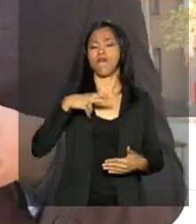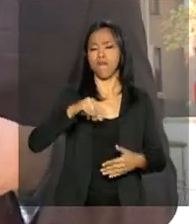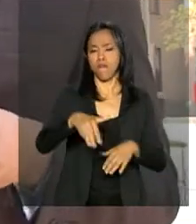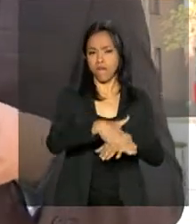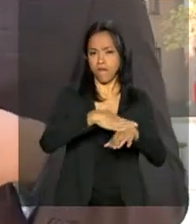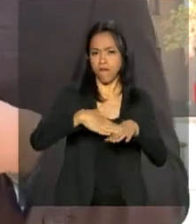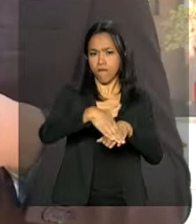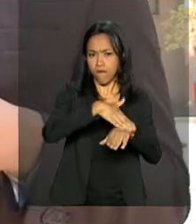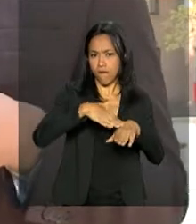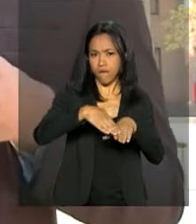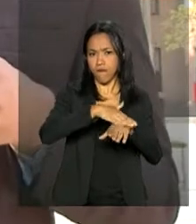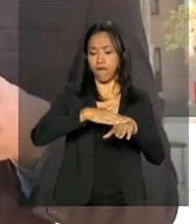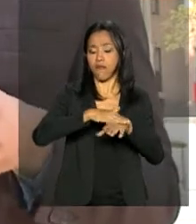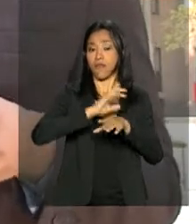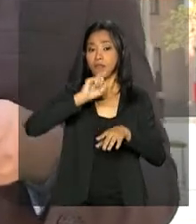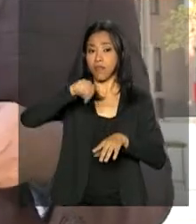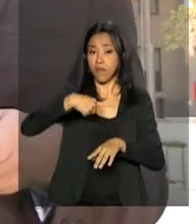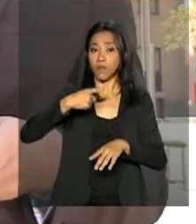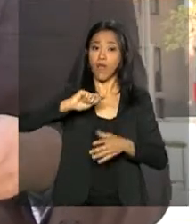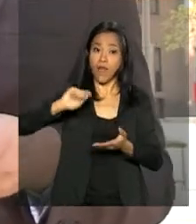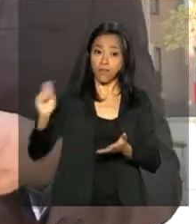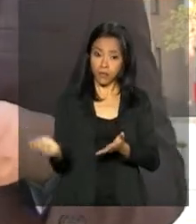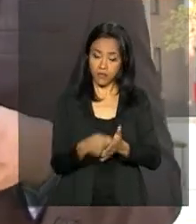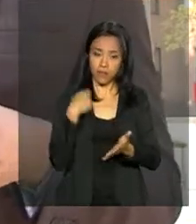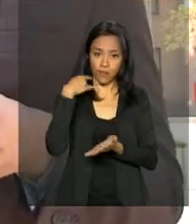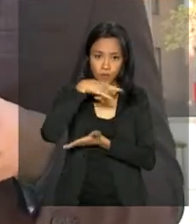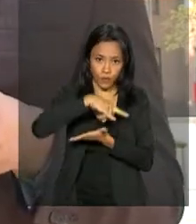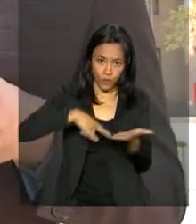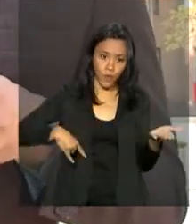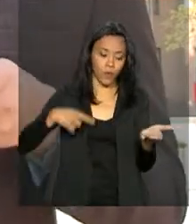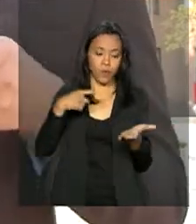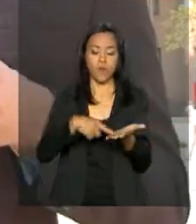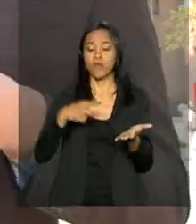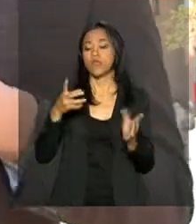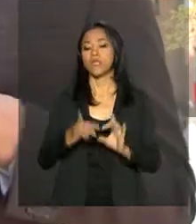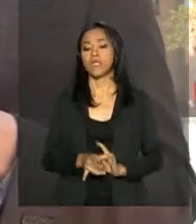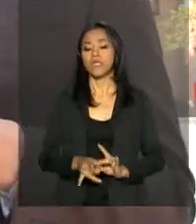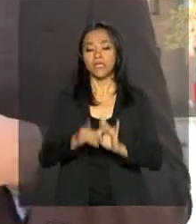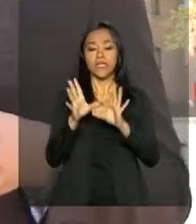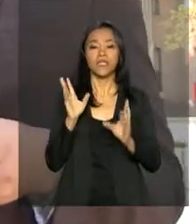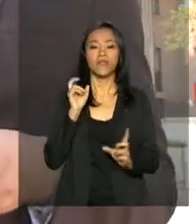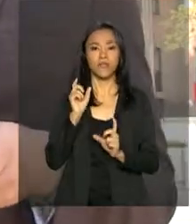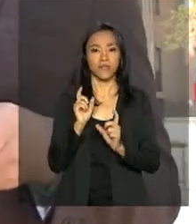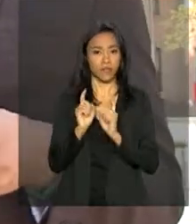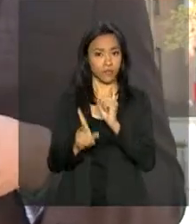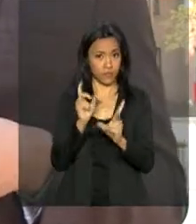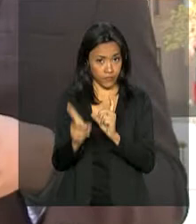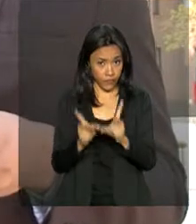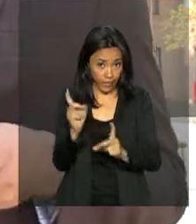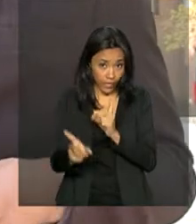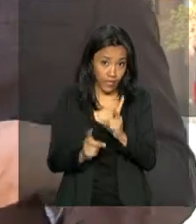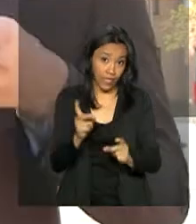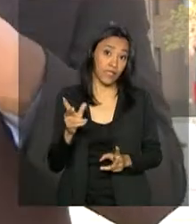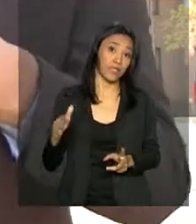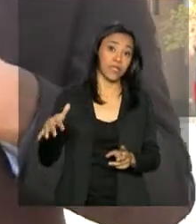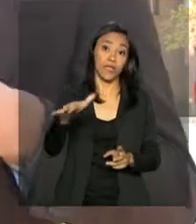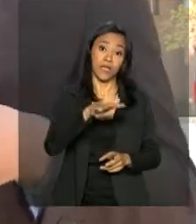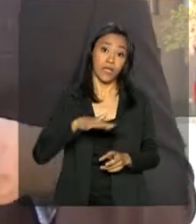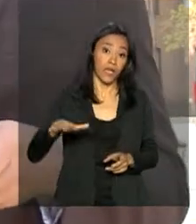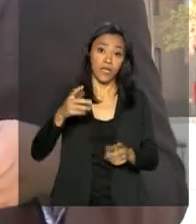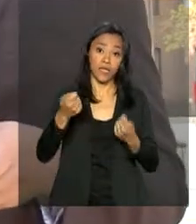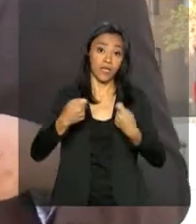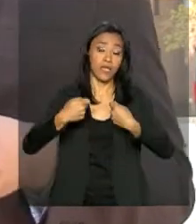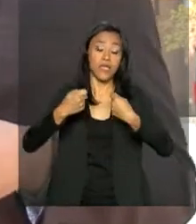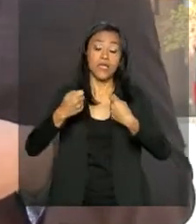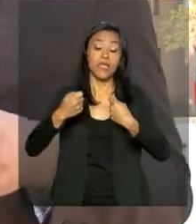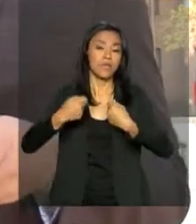os dois países assina um acordo de livre para o comércio em áreas não tributárias os detalhes